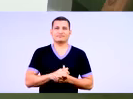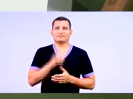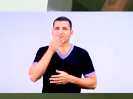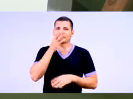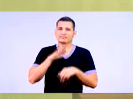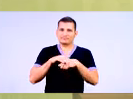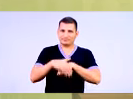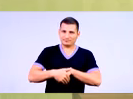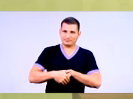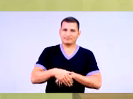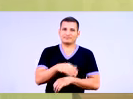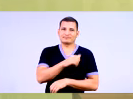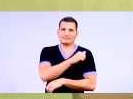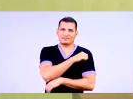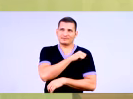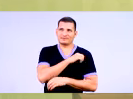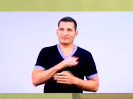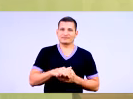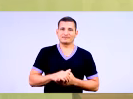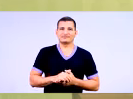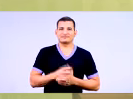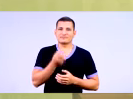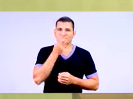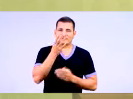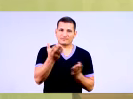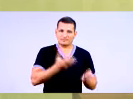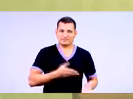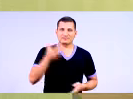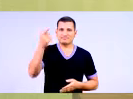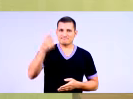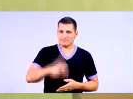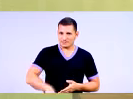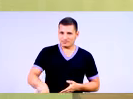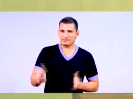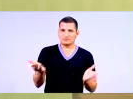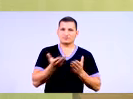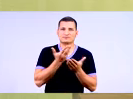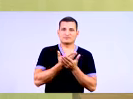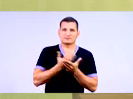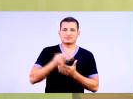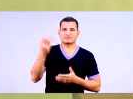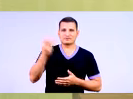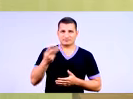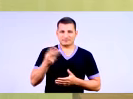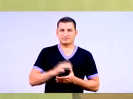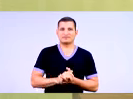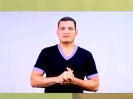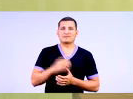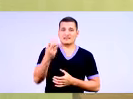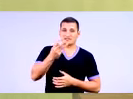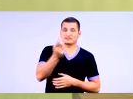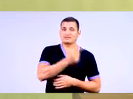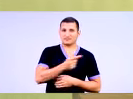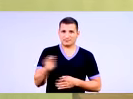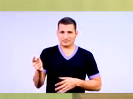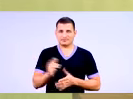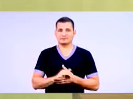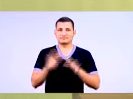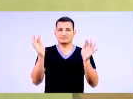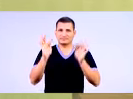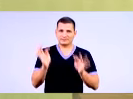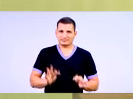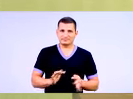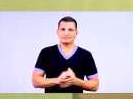caros alunos. Sejam bem-vindos mais uma vez. Estamos aqui na nossa terceira aula, nossa terceira semana. Estamos felizes por